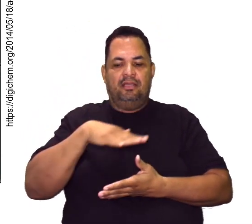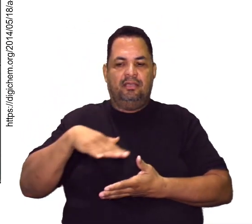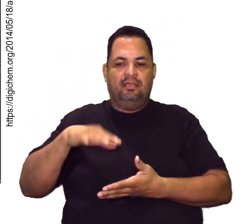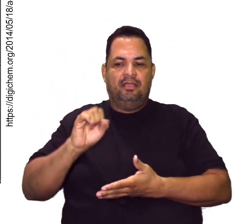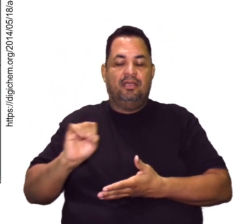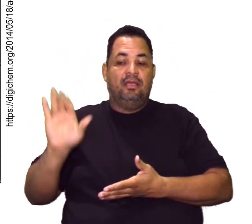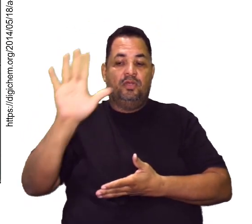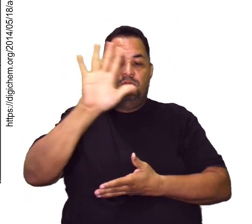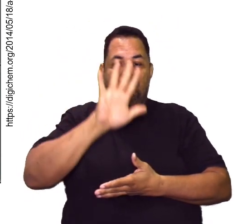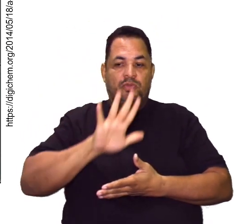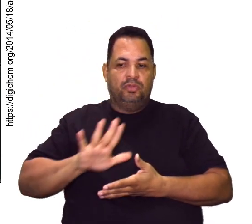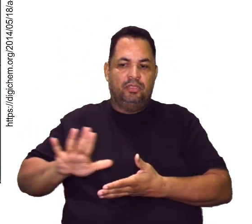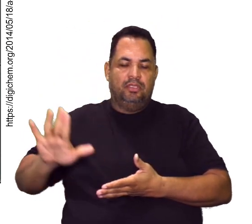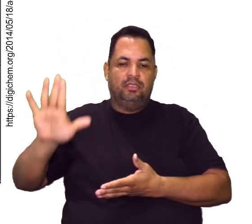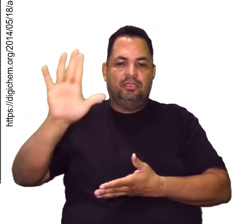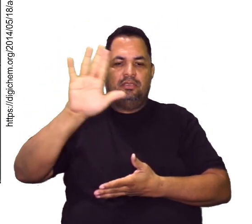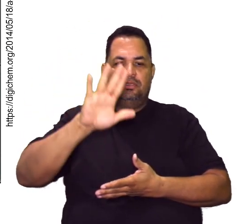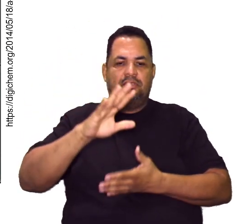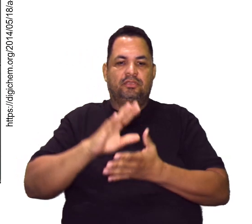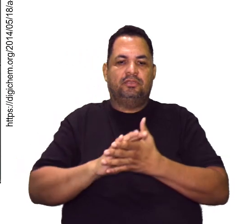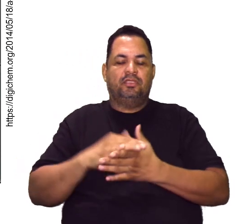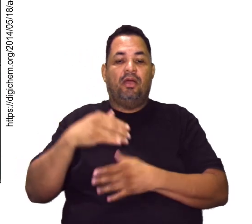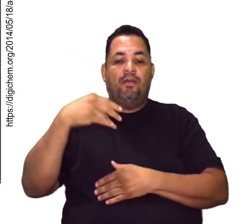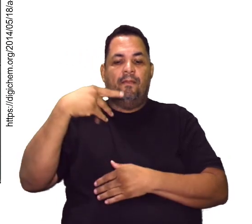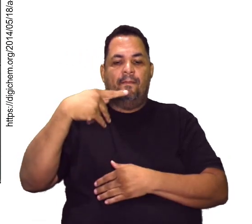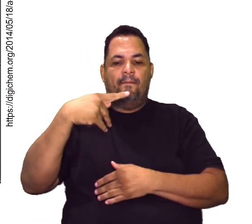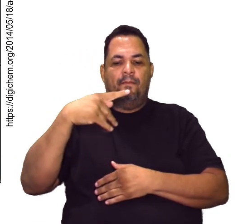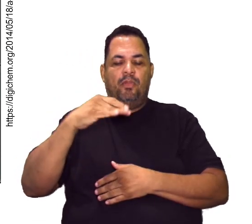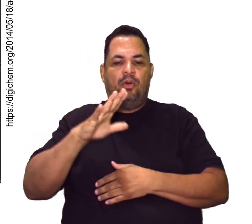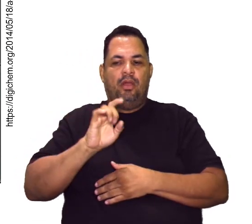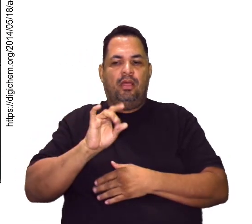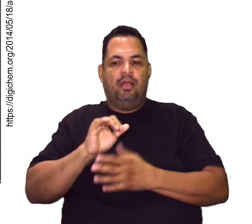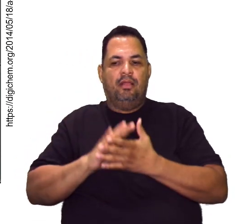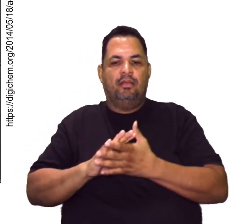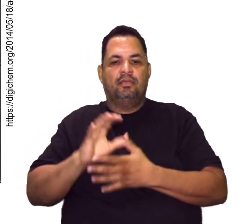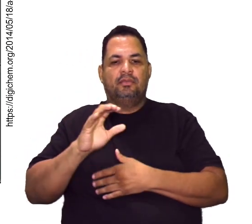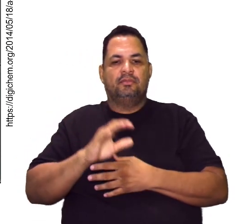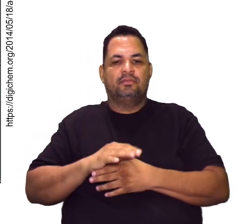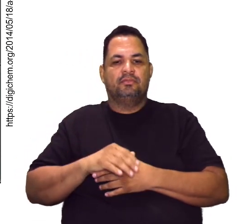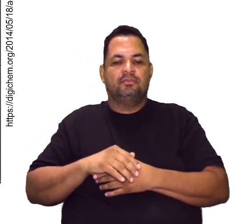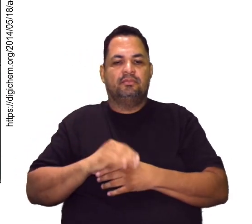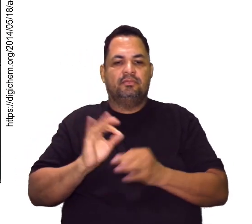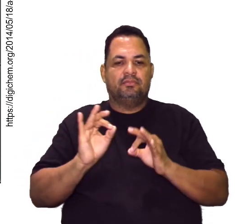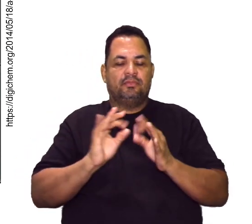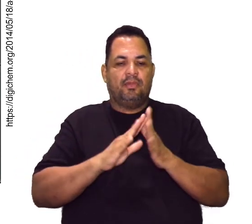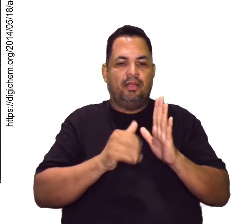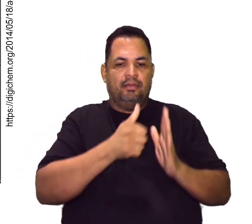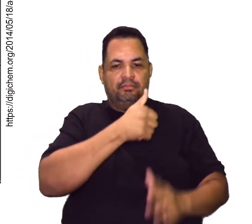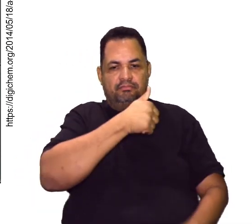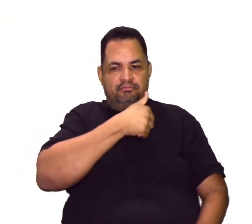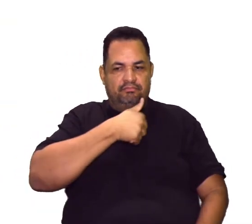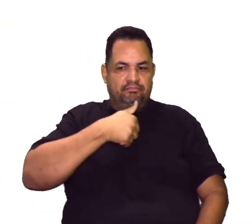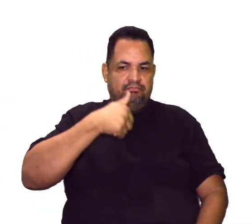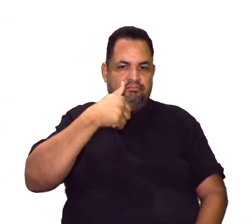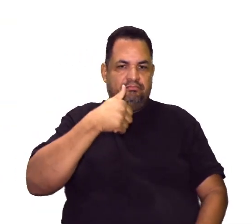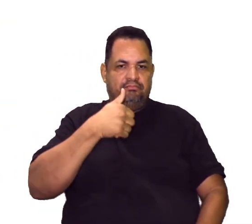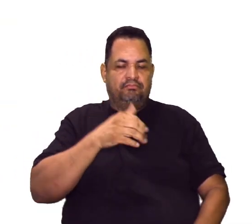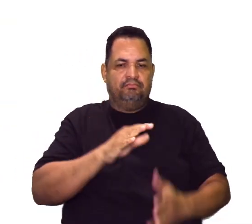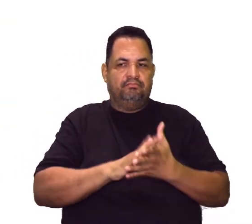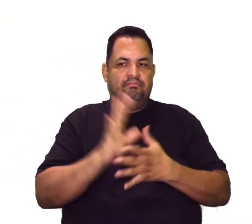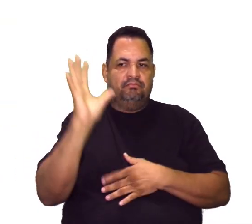e não do animal em si, que é o urso. Valeu? Melhor ainda, agora eu trago para você